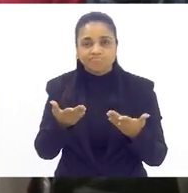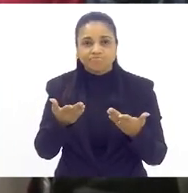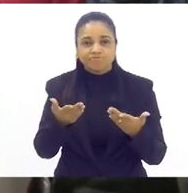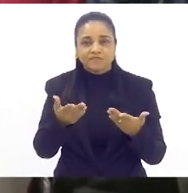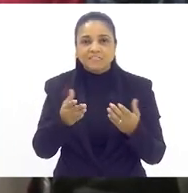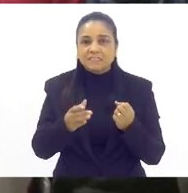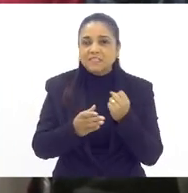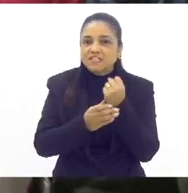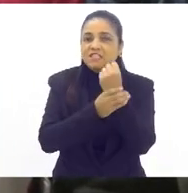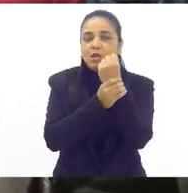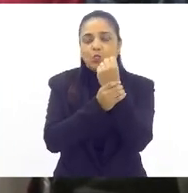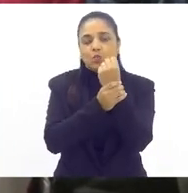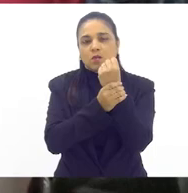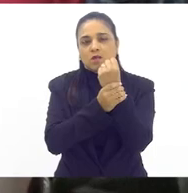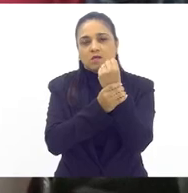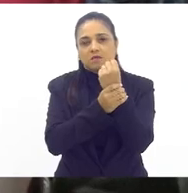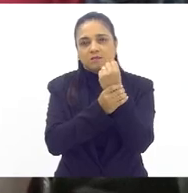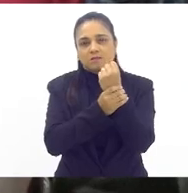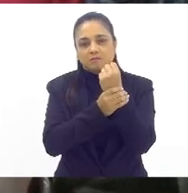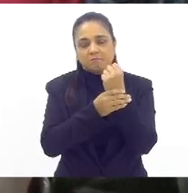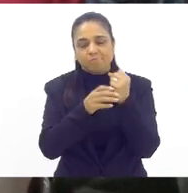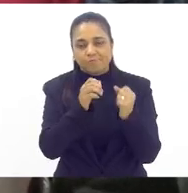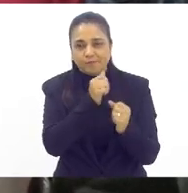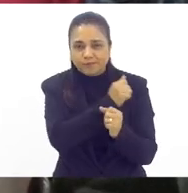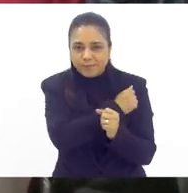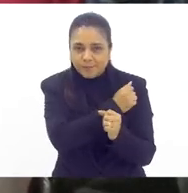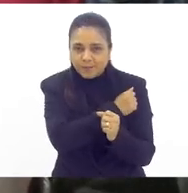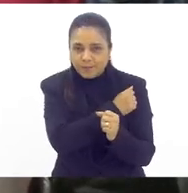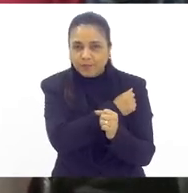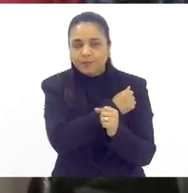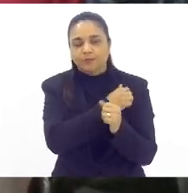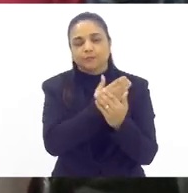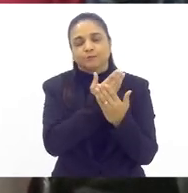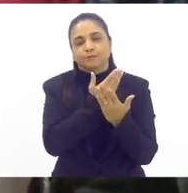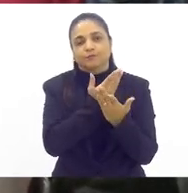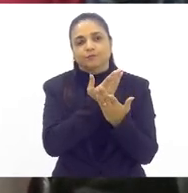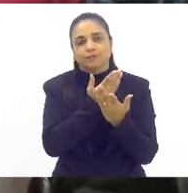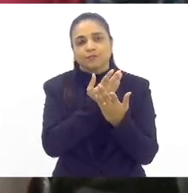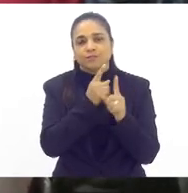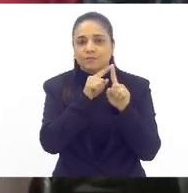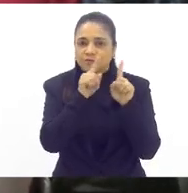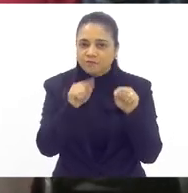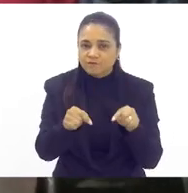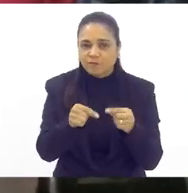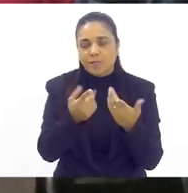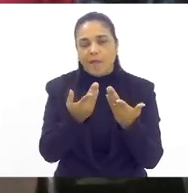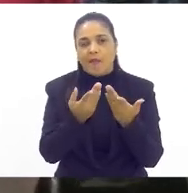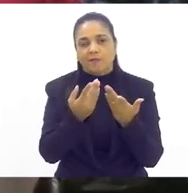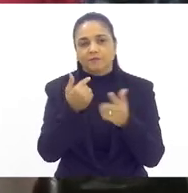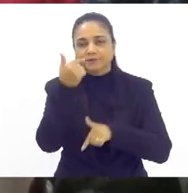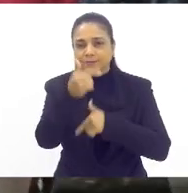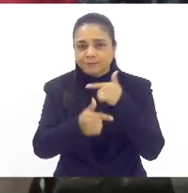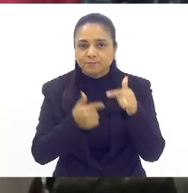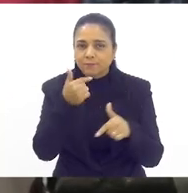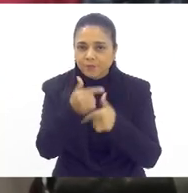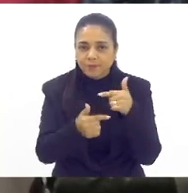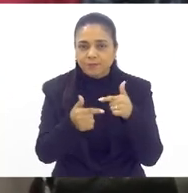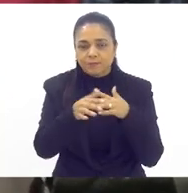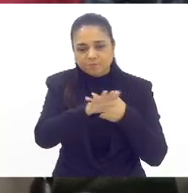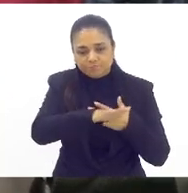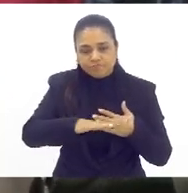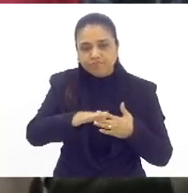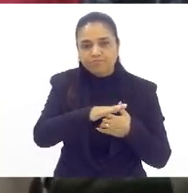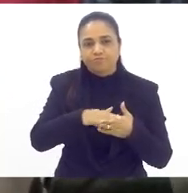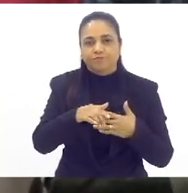segurança para os estudantes segurança para os funcionários e trabalhadores daquela daquele